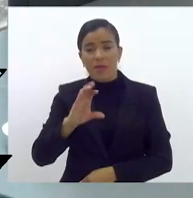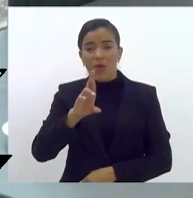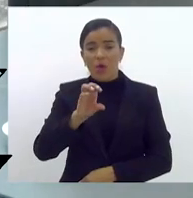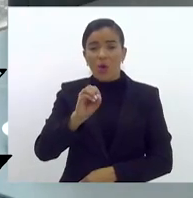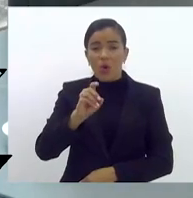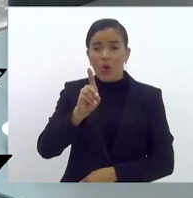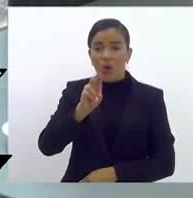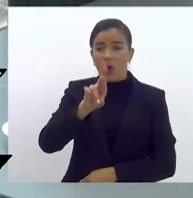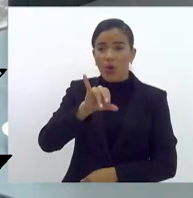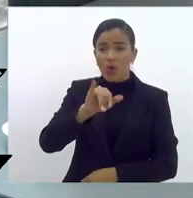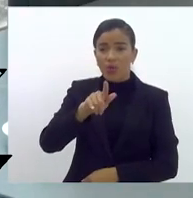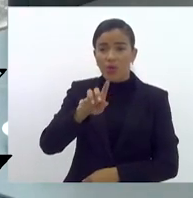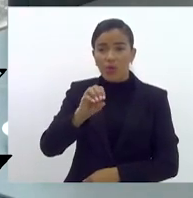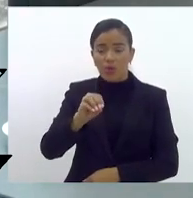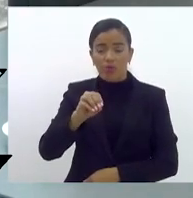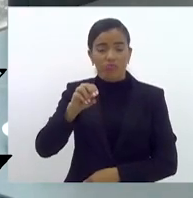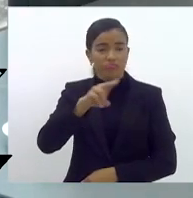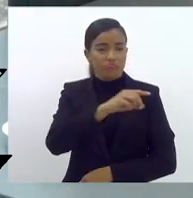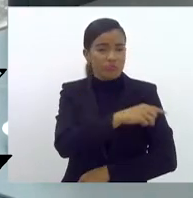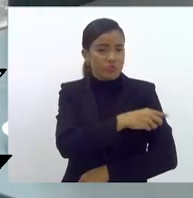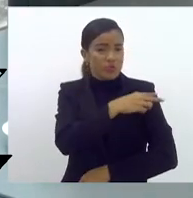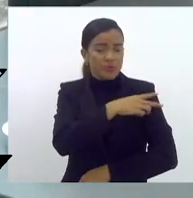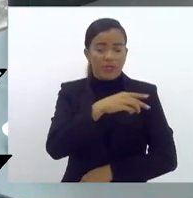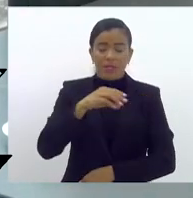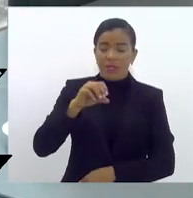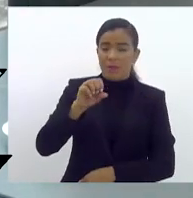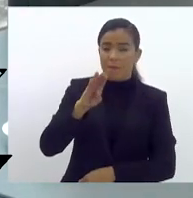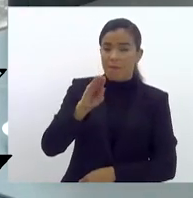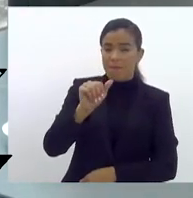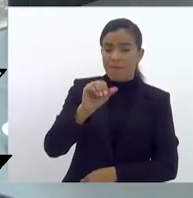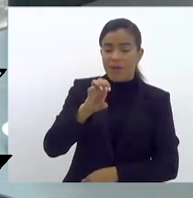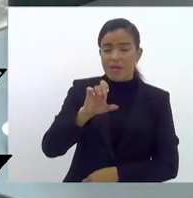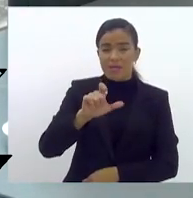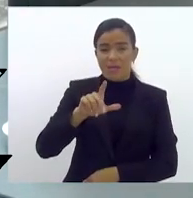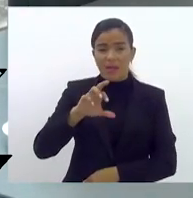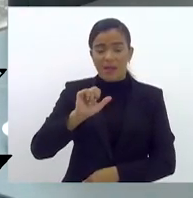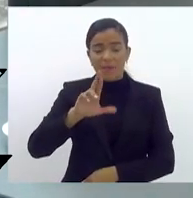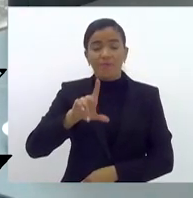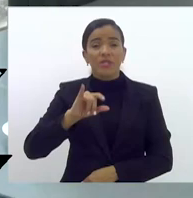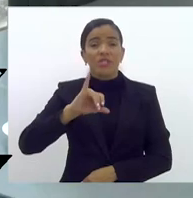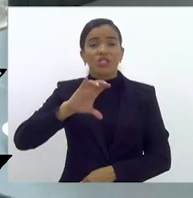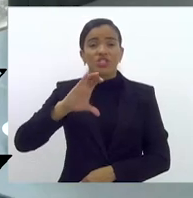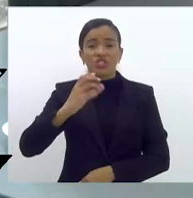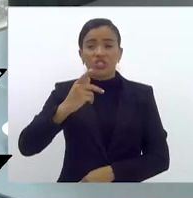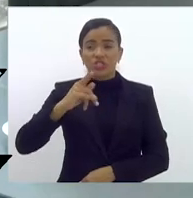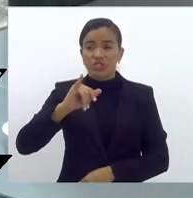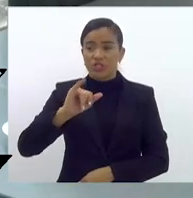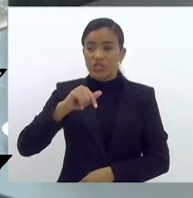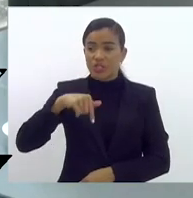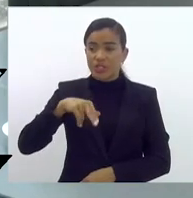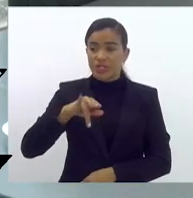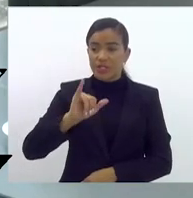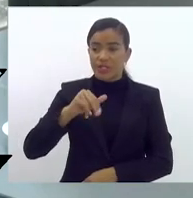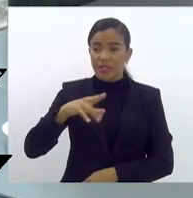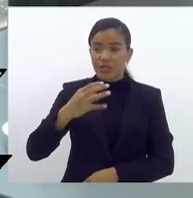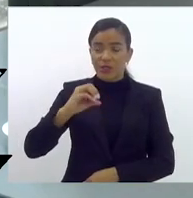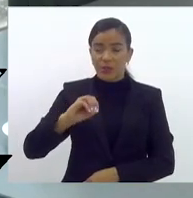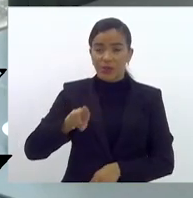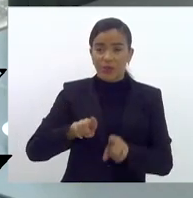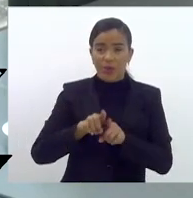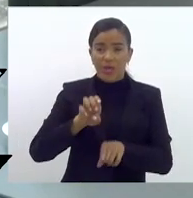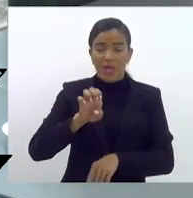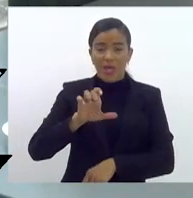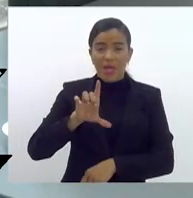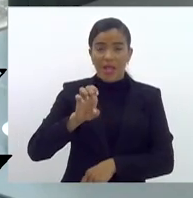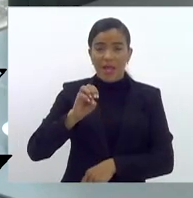Bacelar Marcos Vinícius Subtenente Bernardo Doutor deodauto Marcelo Dino Chiquinho da mangueira Daniel librelon Márcio canela Eleomar